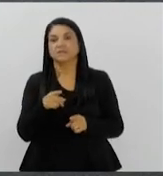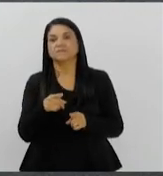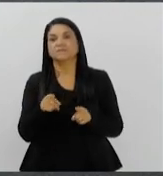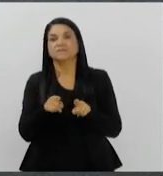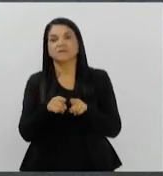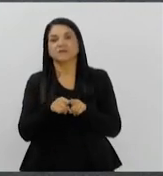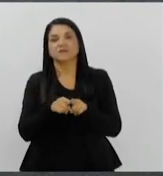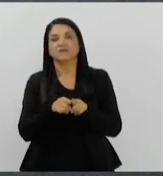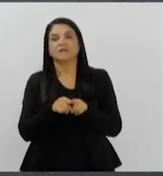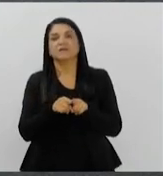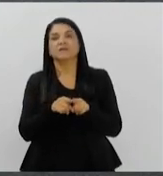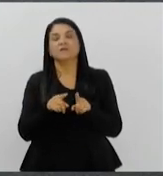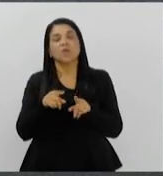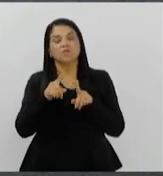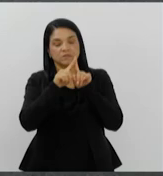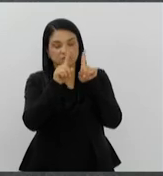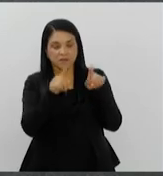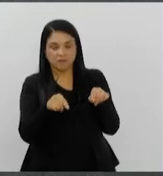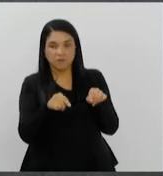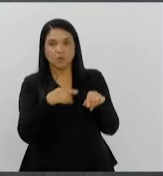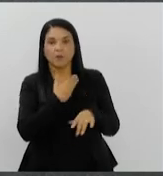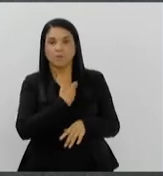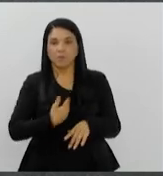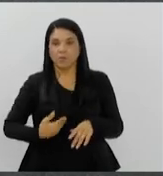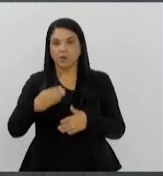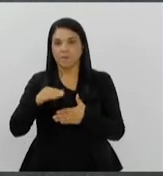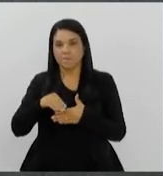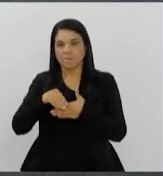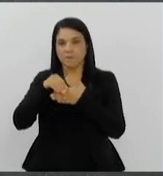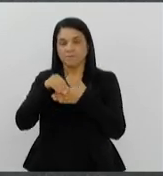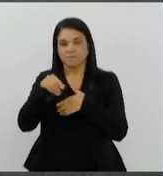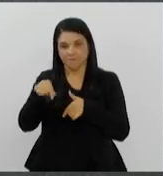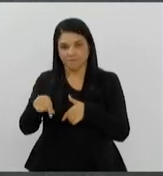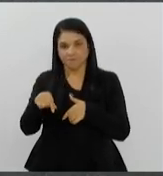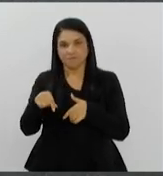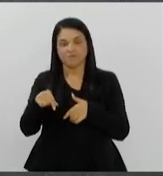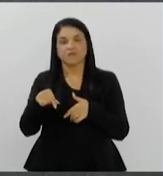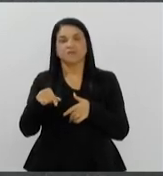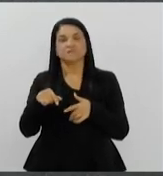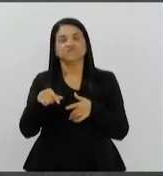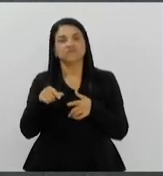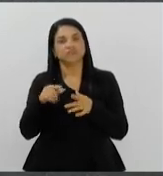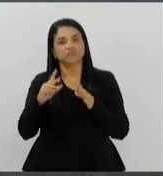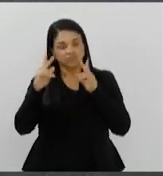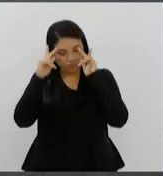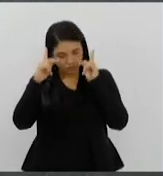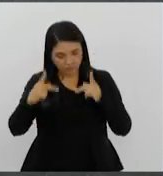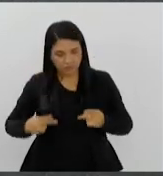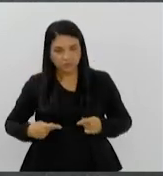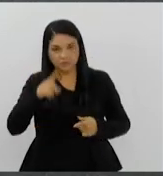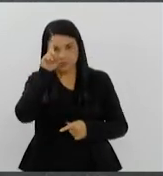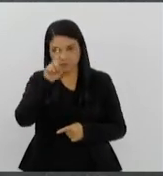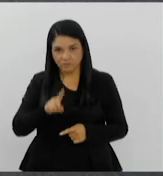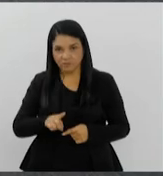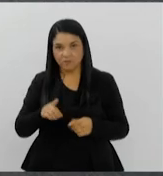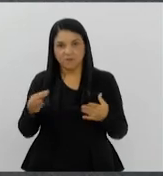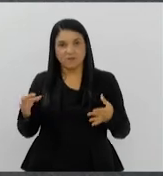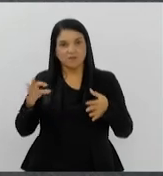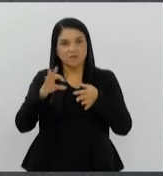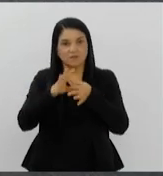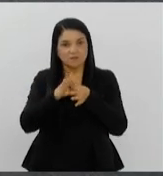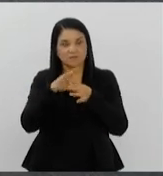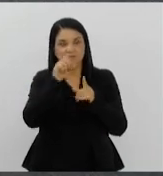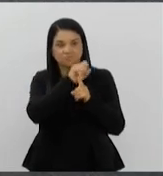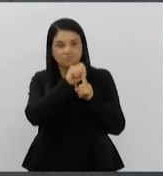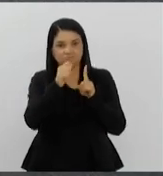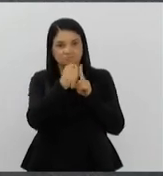servidora pública e também enquanto militante na área do alargamento dos direitos humanos e da integralização dos serviços sociais